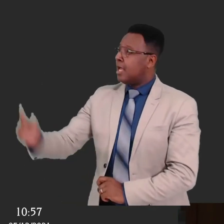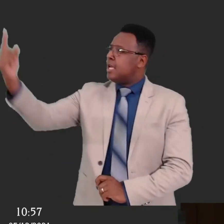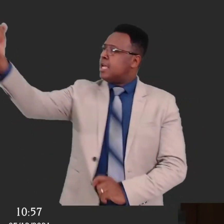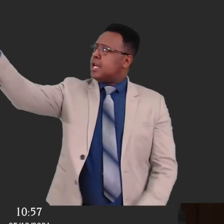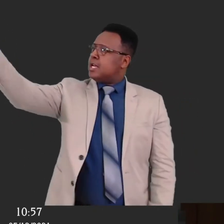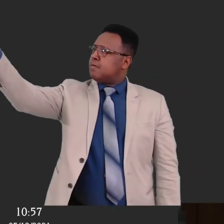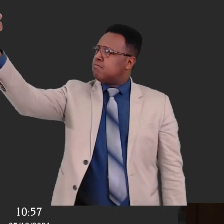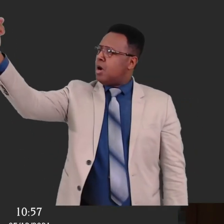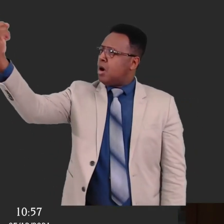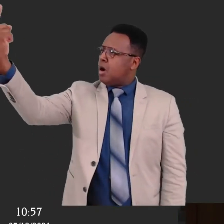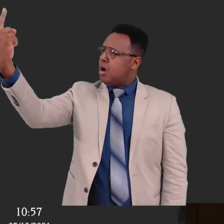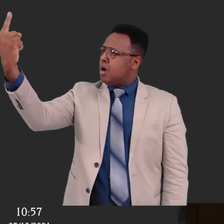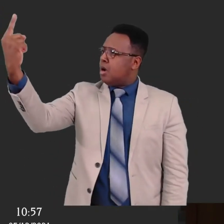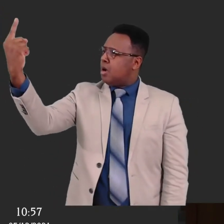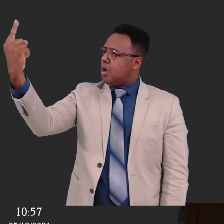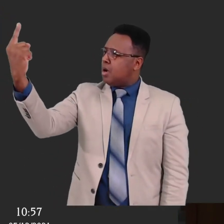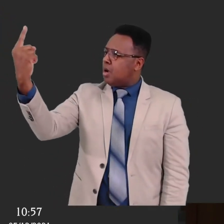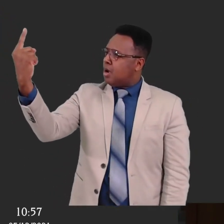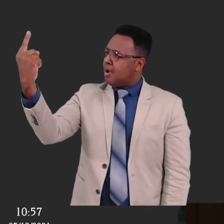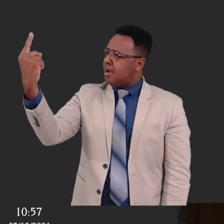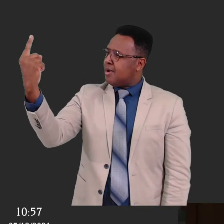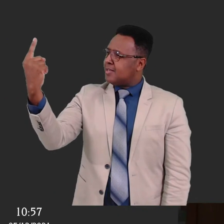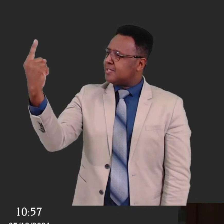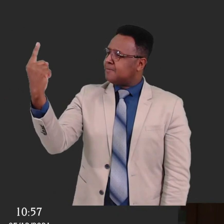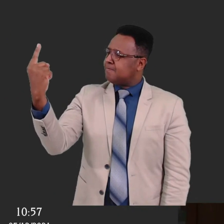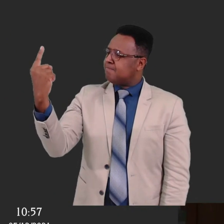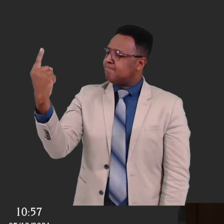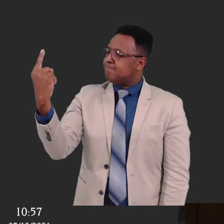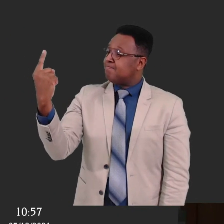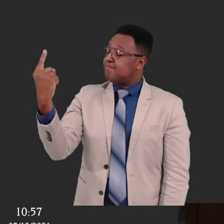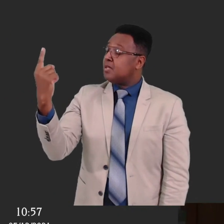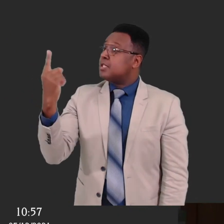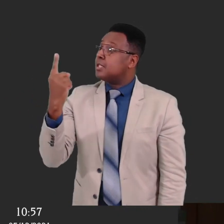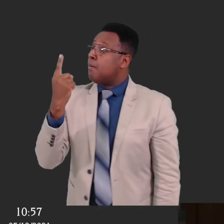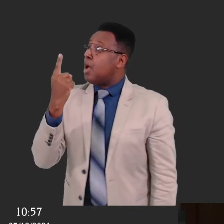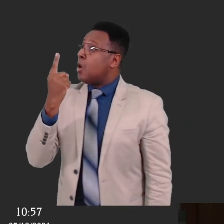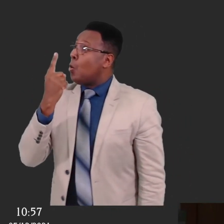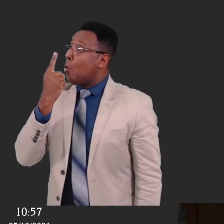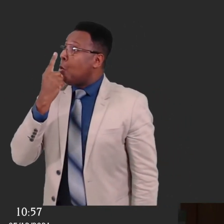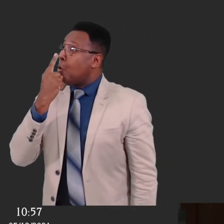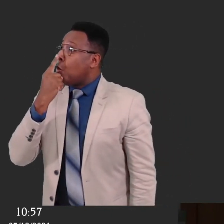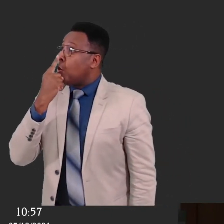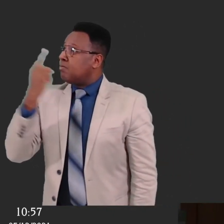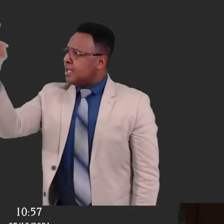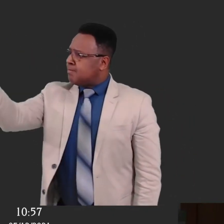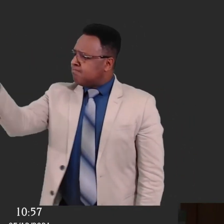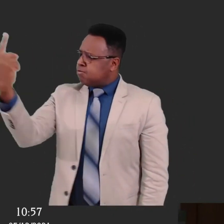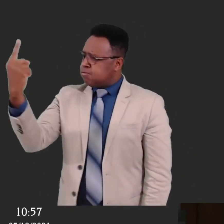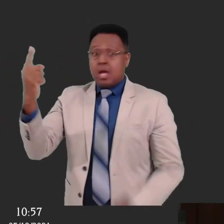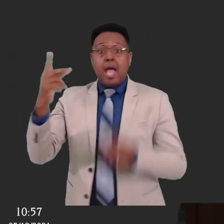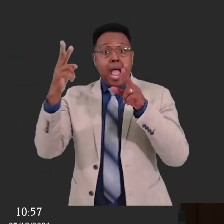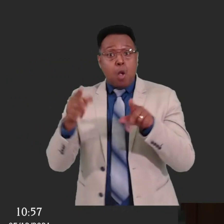mais precisão, que a imagem, ela precisa estar mais cerca daquele papel que